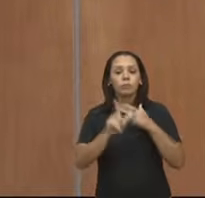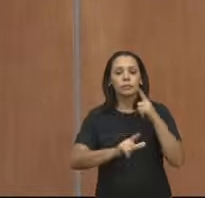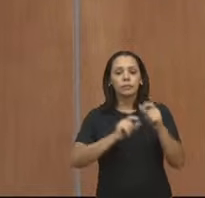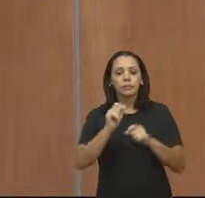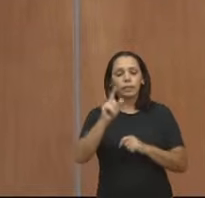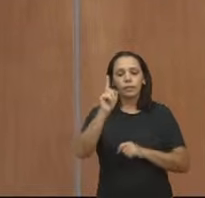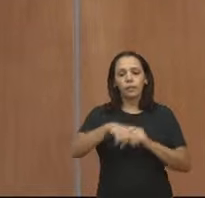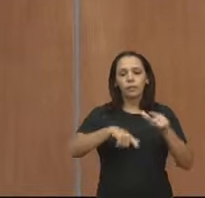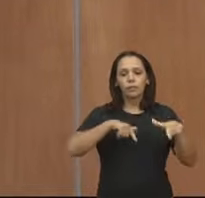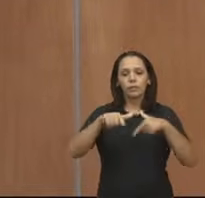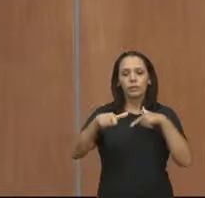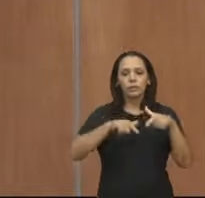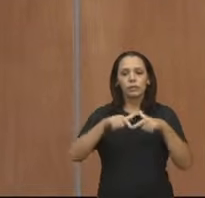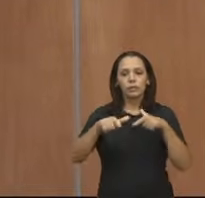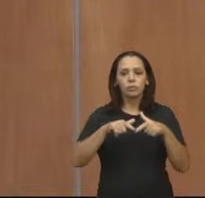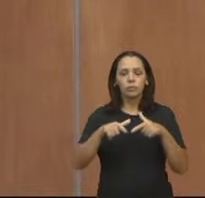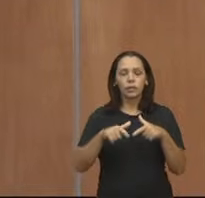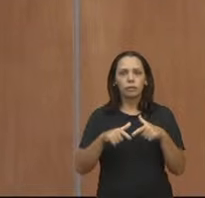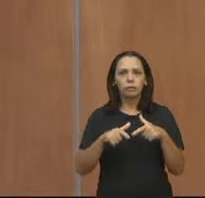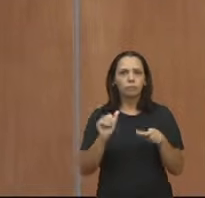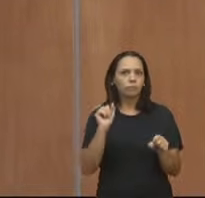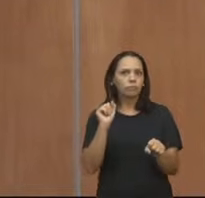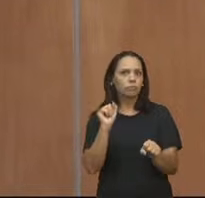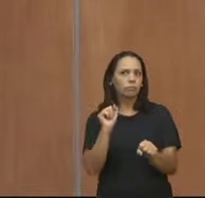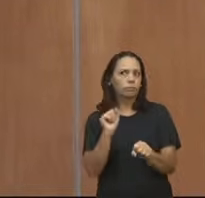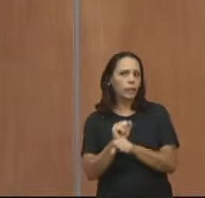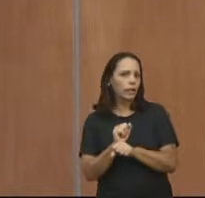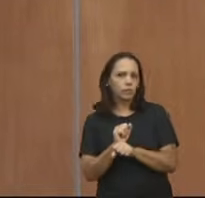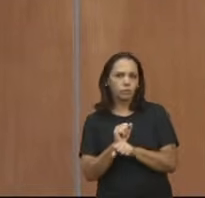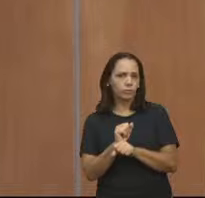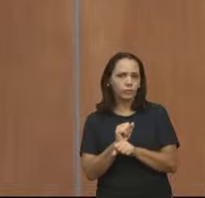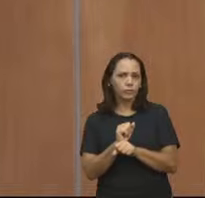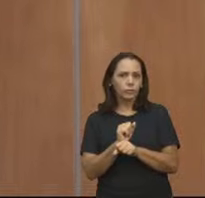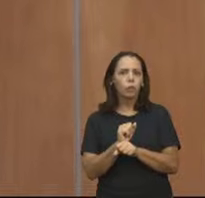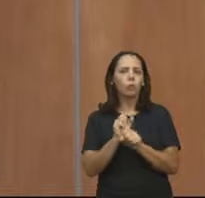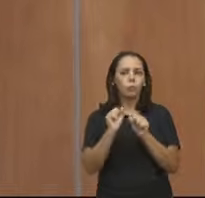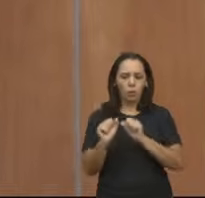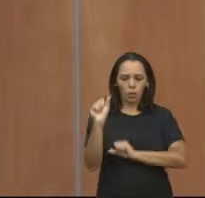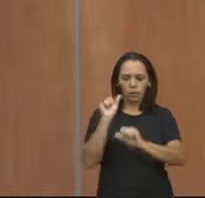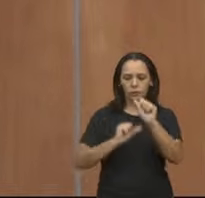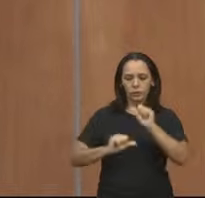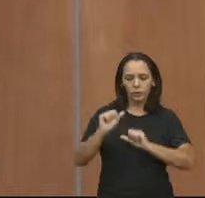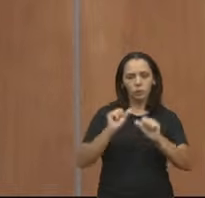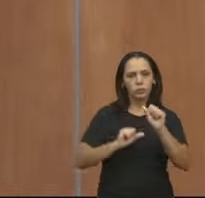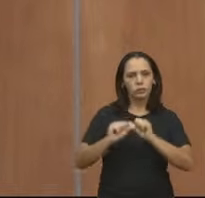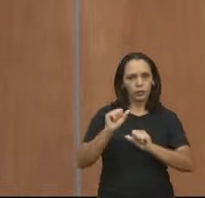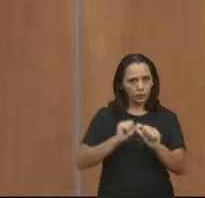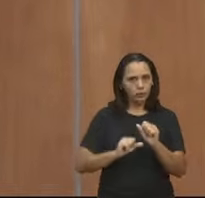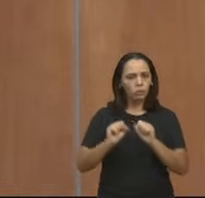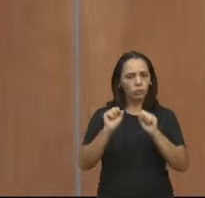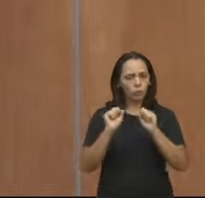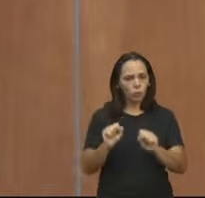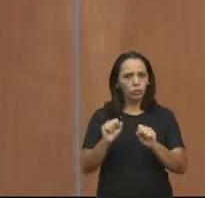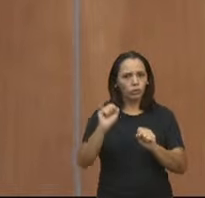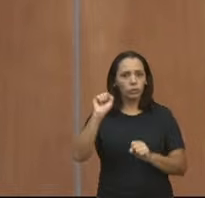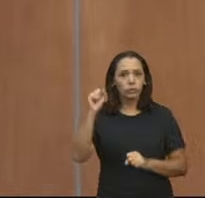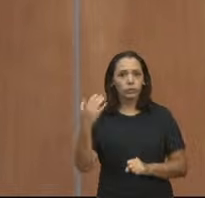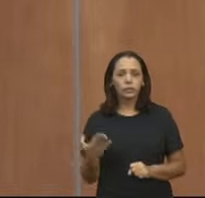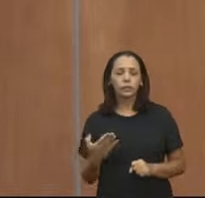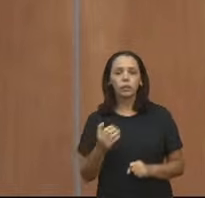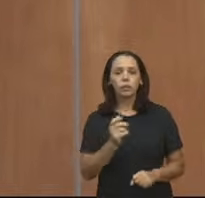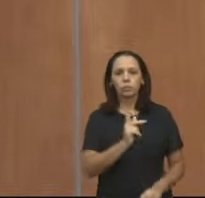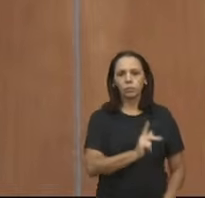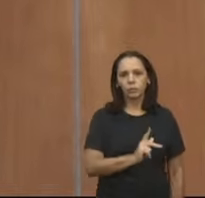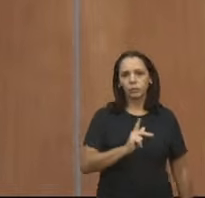é um trabalho que não é congelado. E ao longo dos anos ele poderá ser revisto, mas o PPA, que